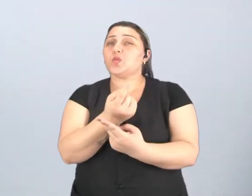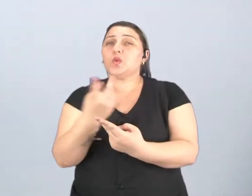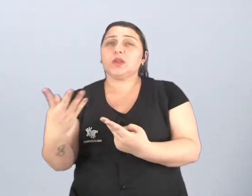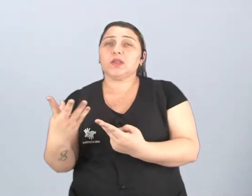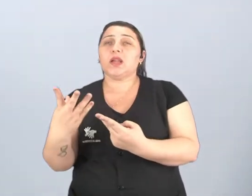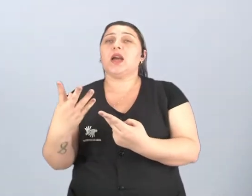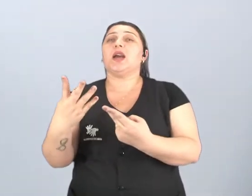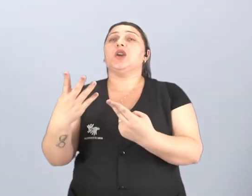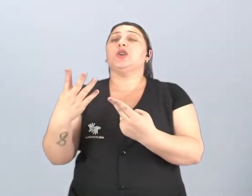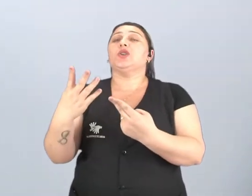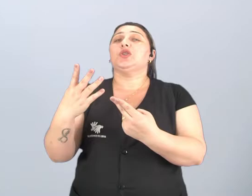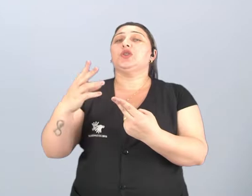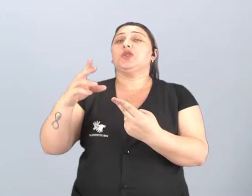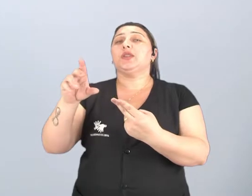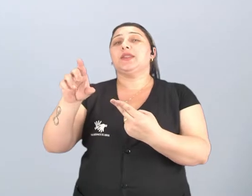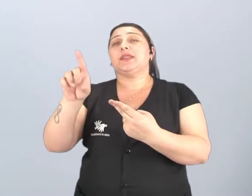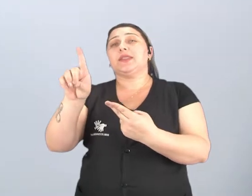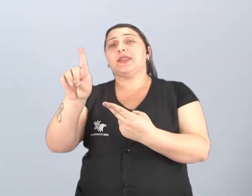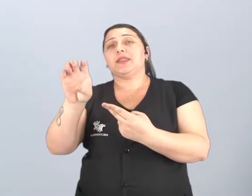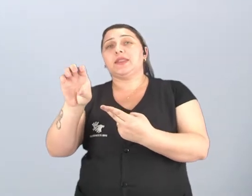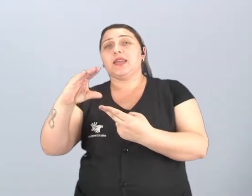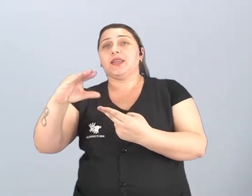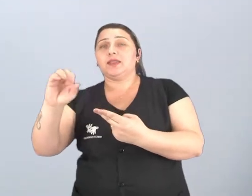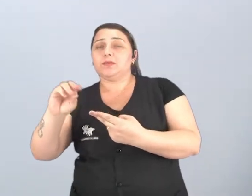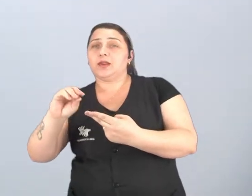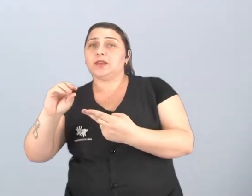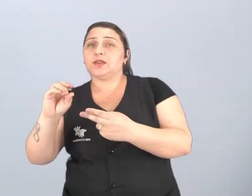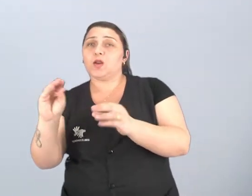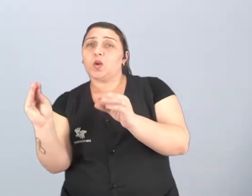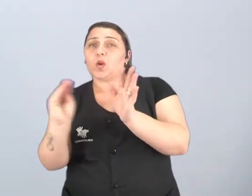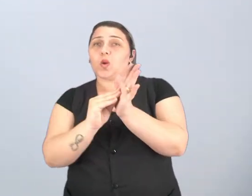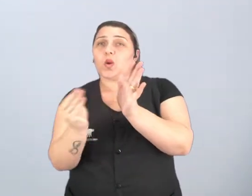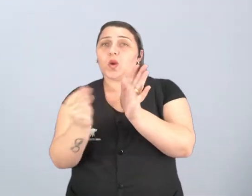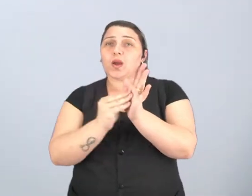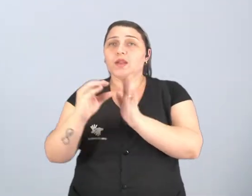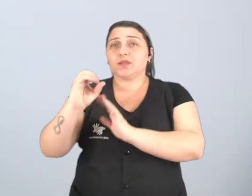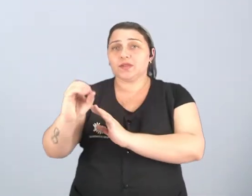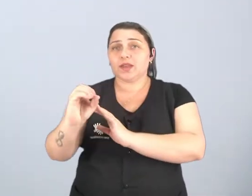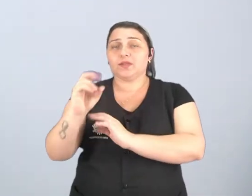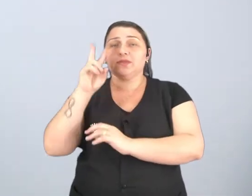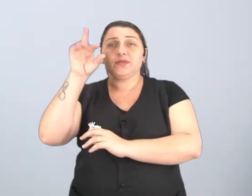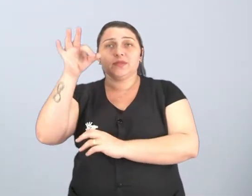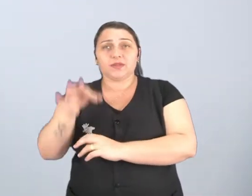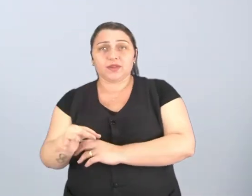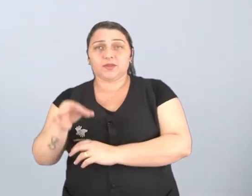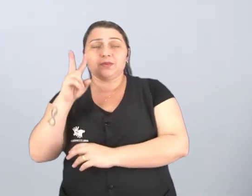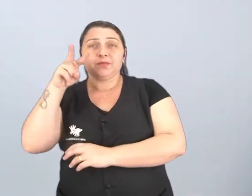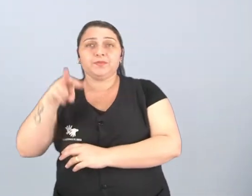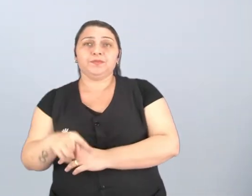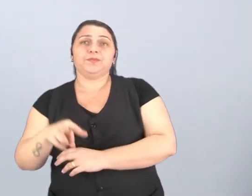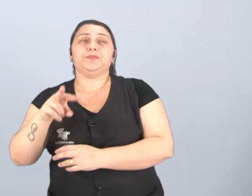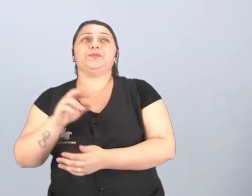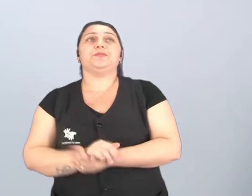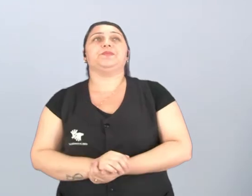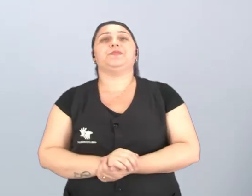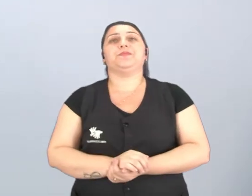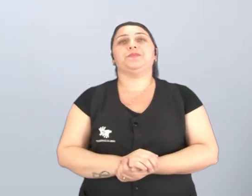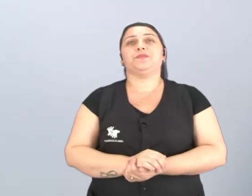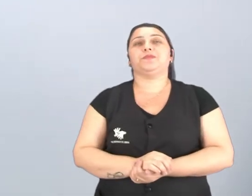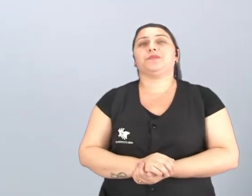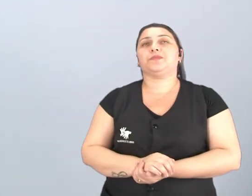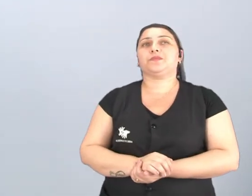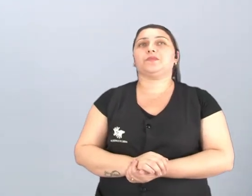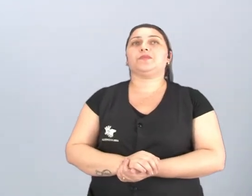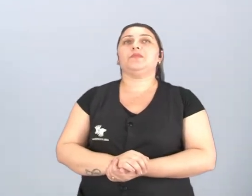decimais, certo? E como é que a gente faz isso? Acrescentando os zeros, certo? Vamos ver uma situação que a gente usa essa ideia aí, beleza?